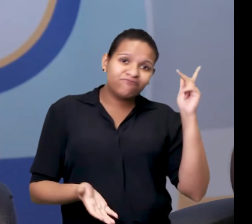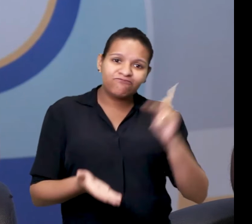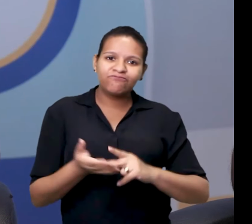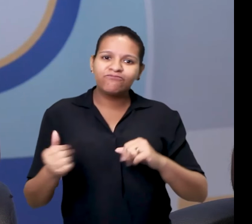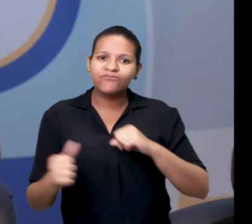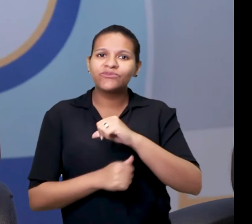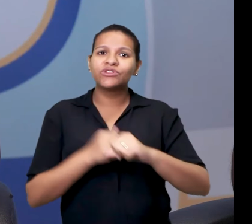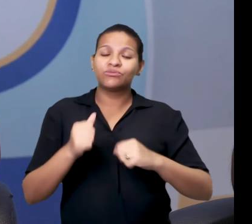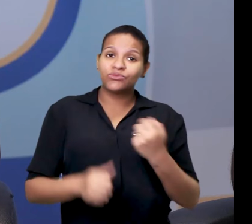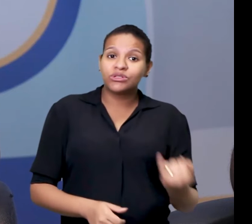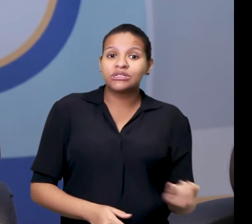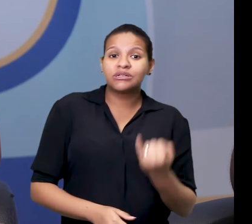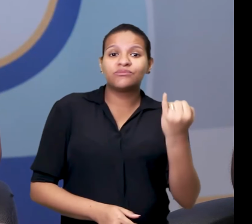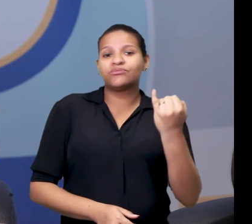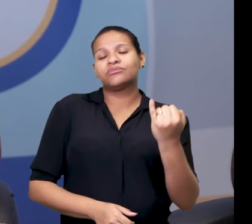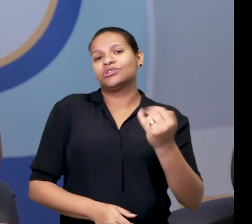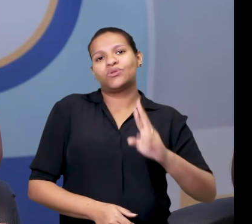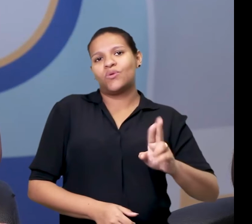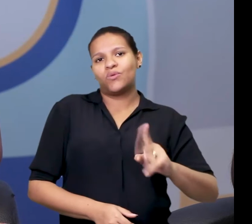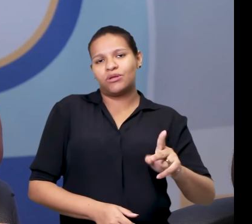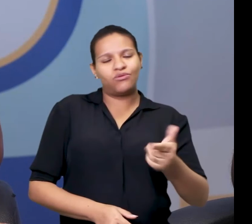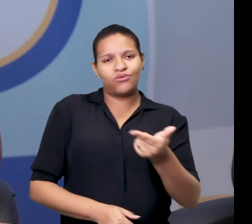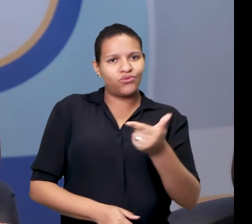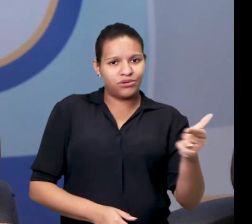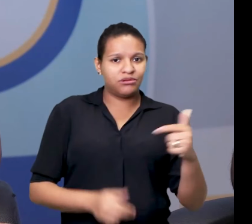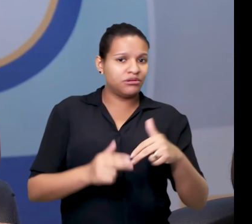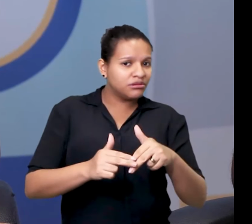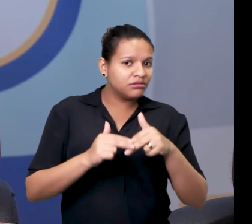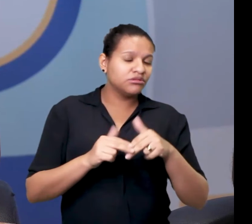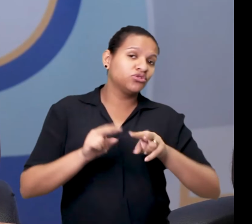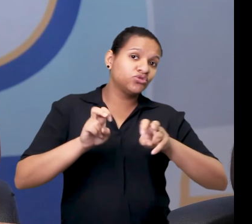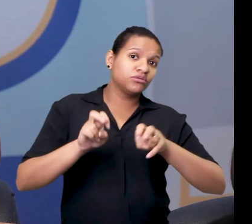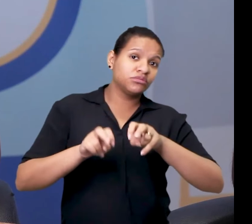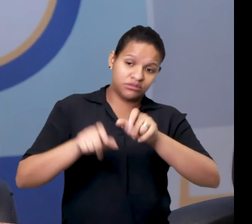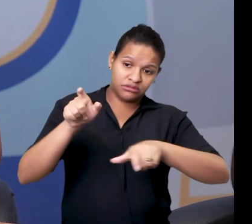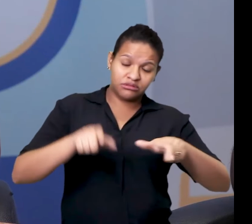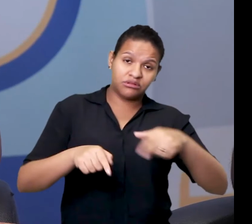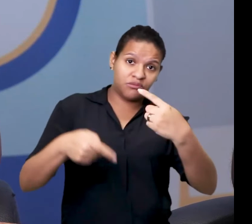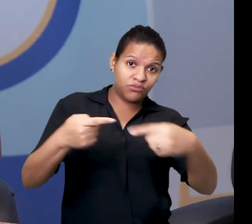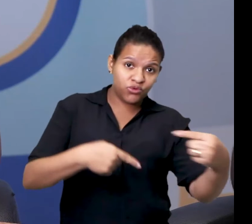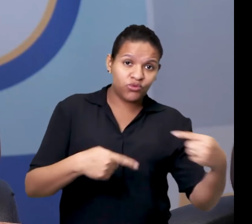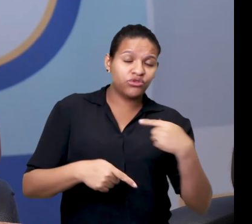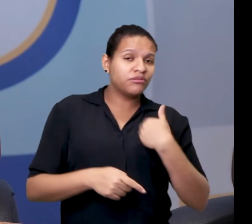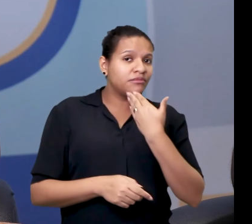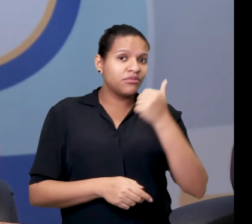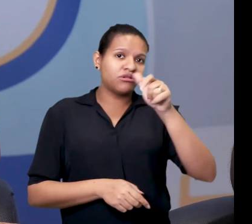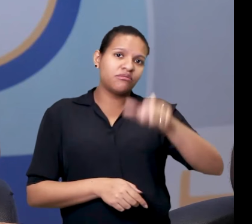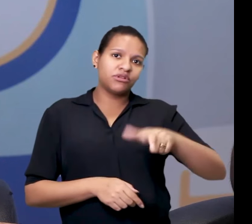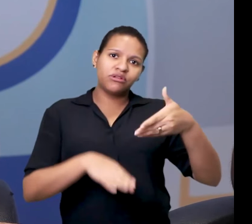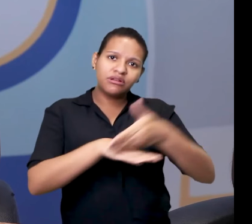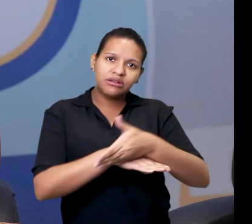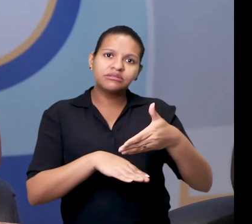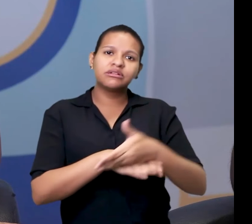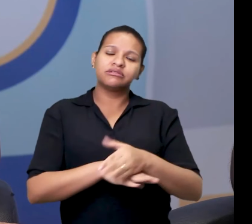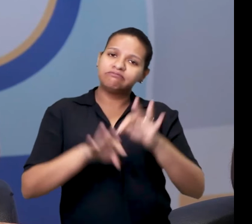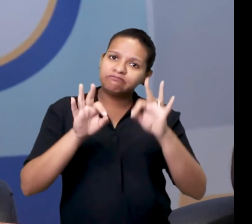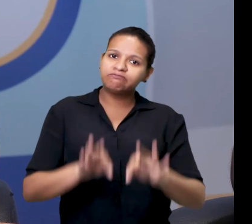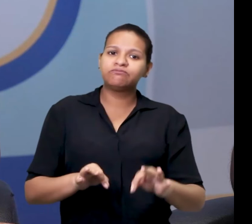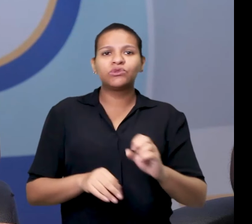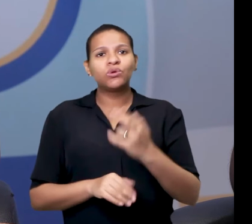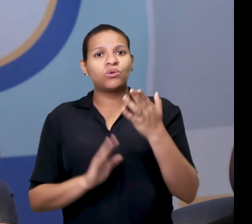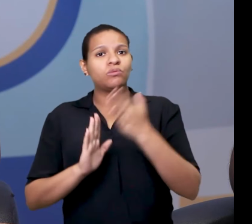muitas vezes não efetivando mudanças em porque são importantes dentro da sua estrutura né viabilizando políticas que possam viabilizar o acesso